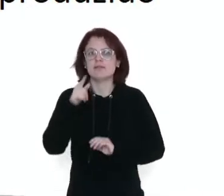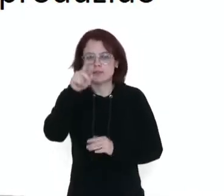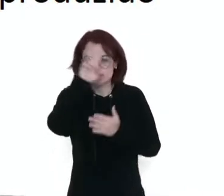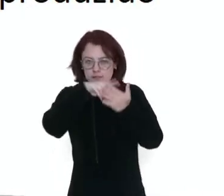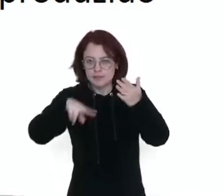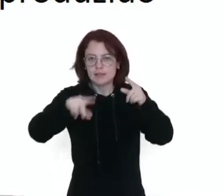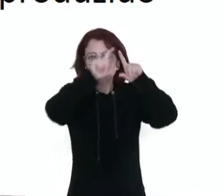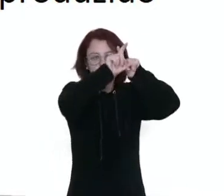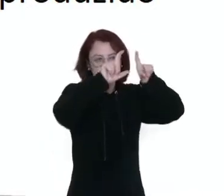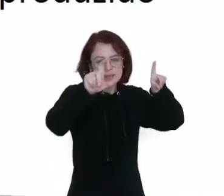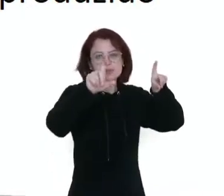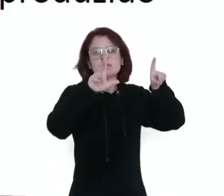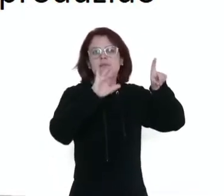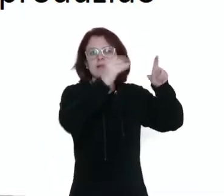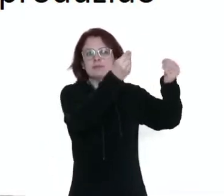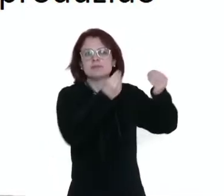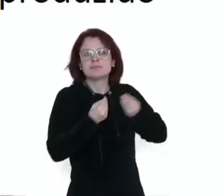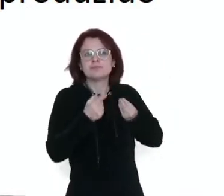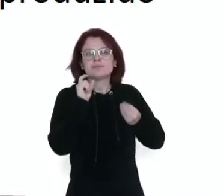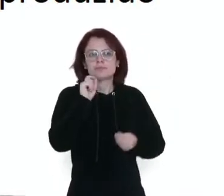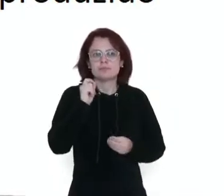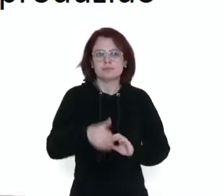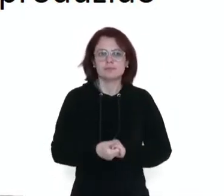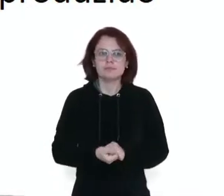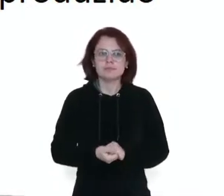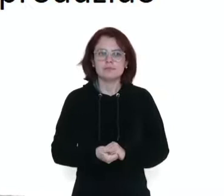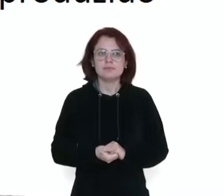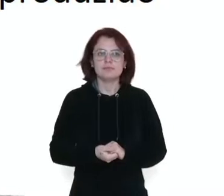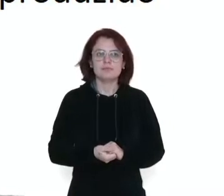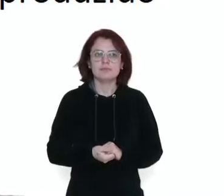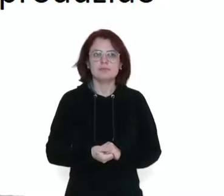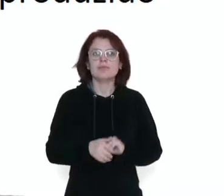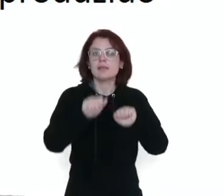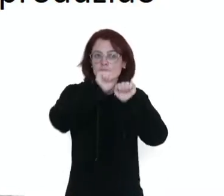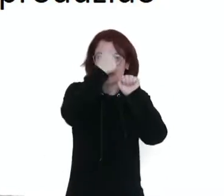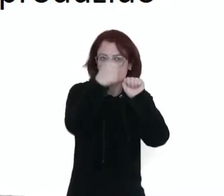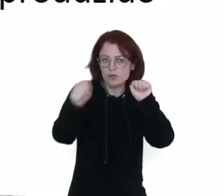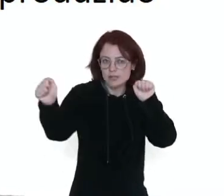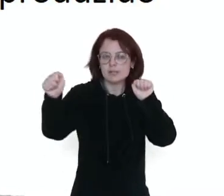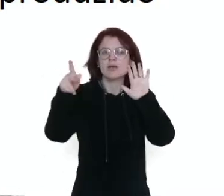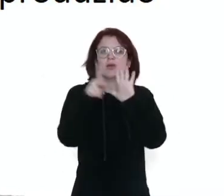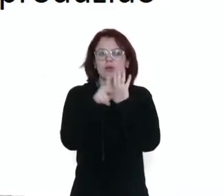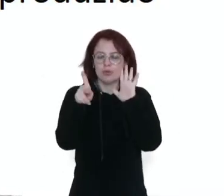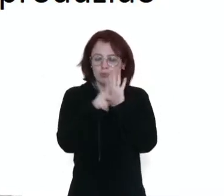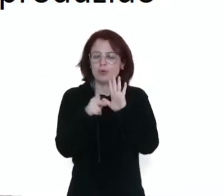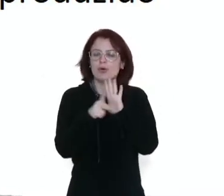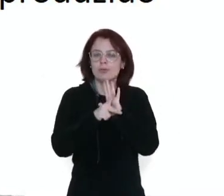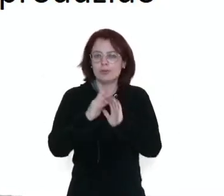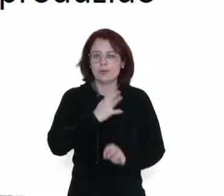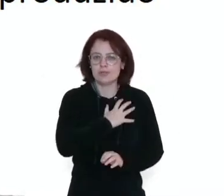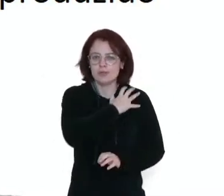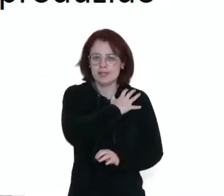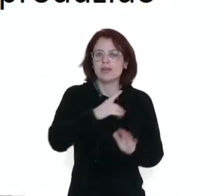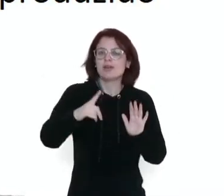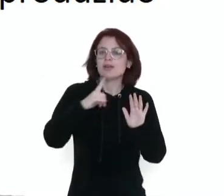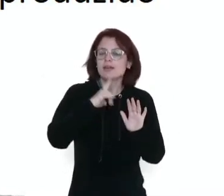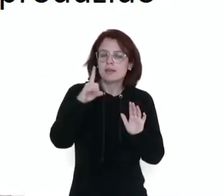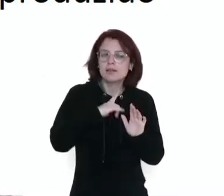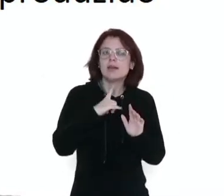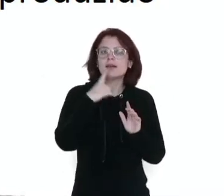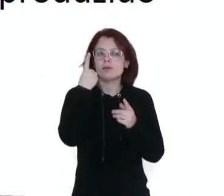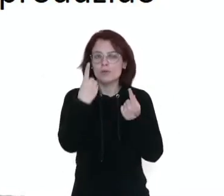que diz o seguinte: na associação de escoteiros havia um chamado Luizinho, que era a minha